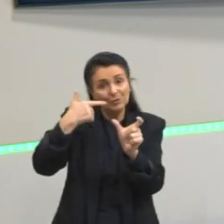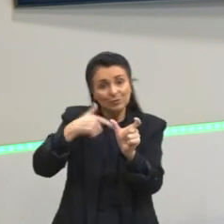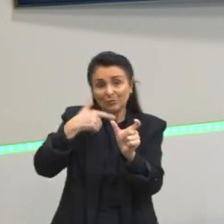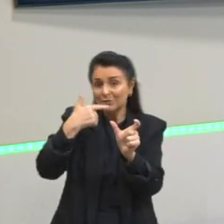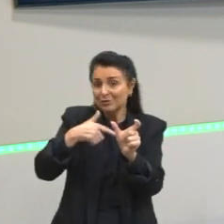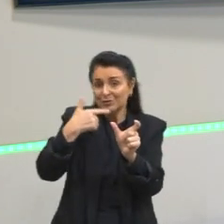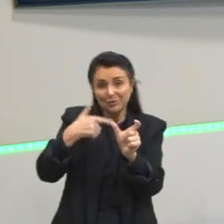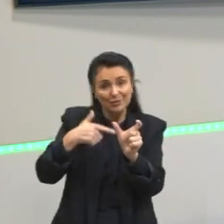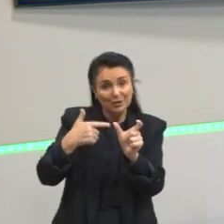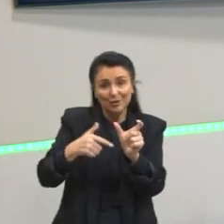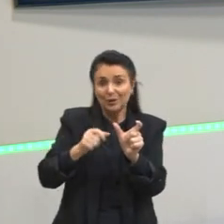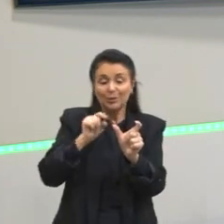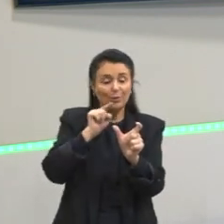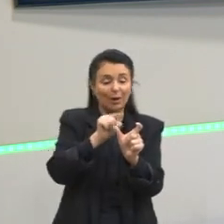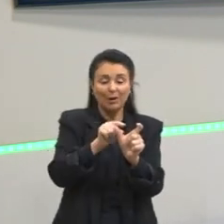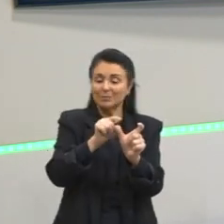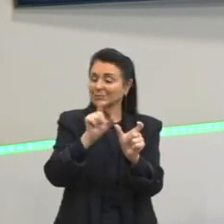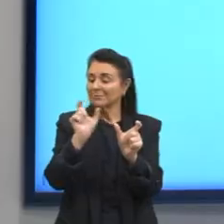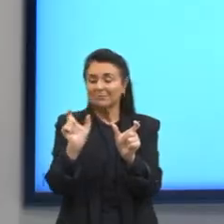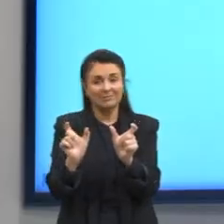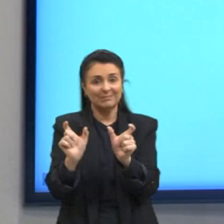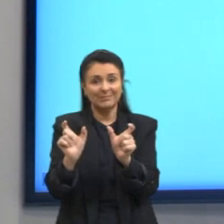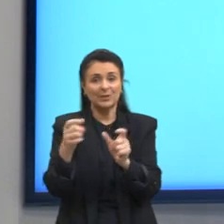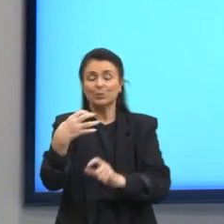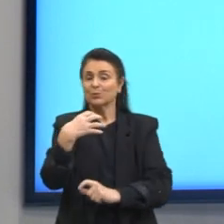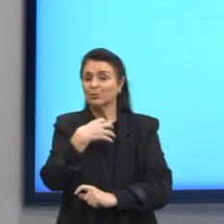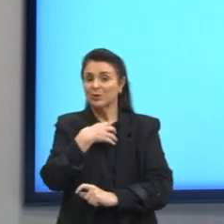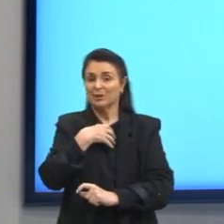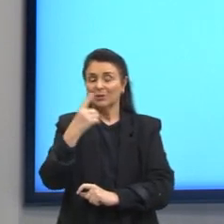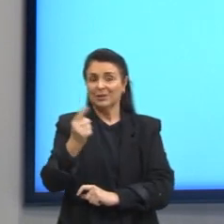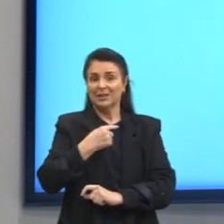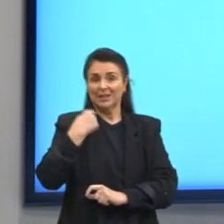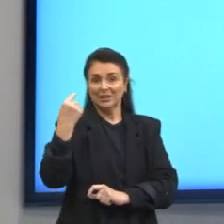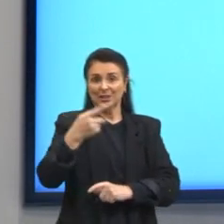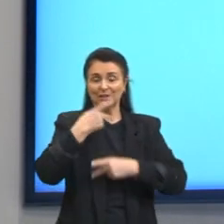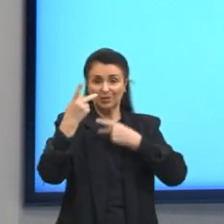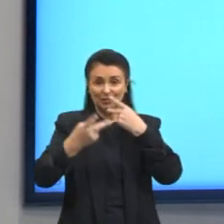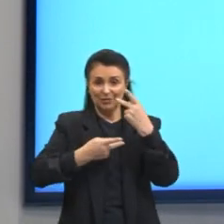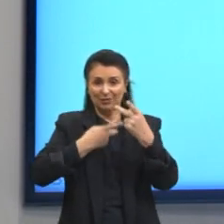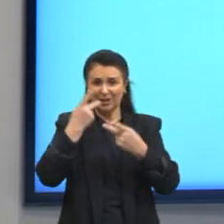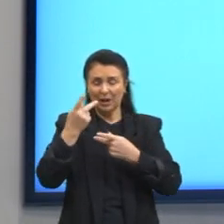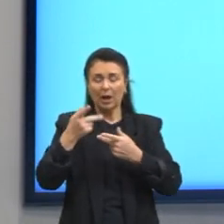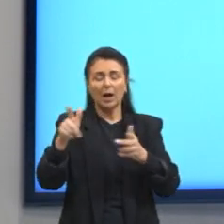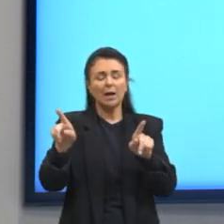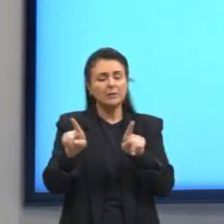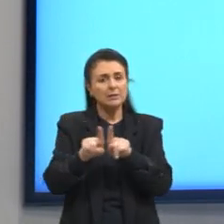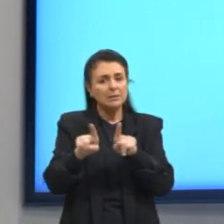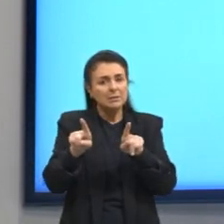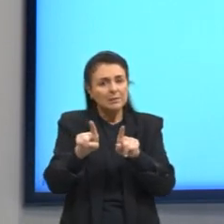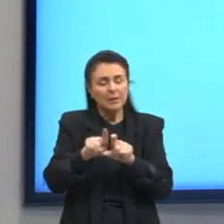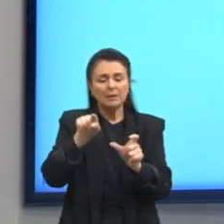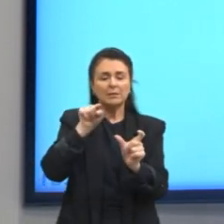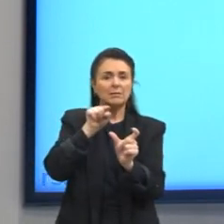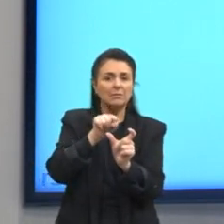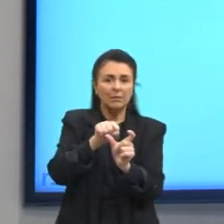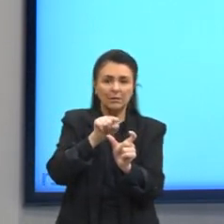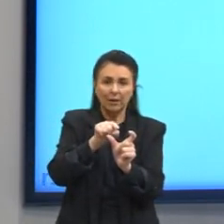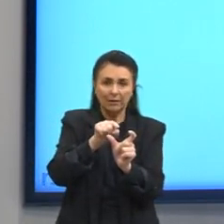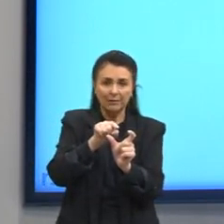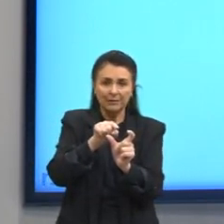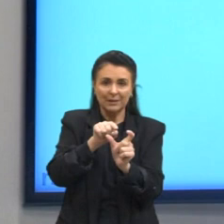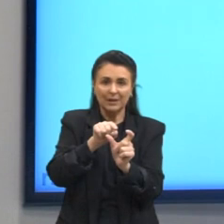é alternativa tão aqui maneiras da gente falar né essas mesmas expressões sem